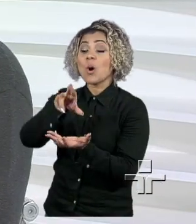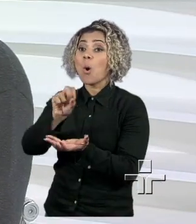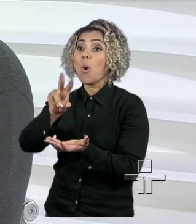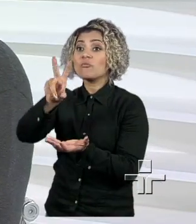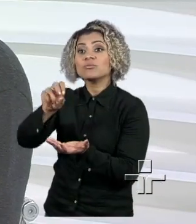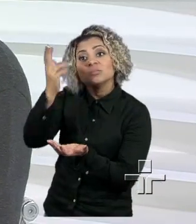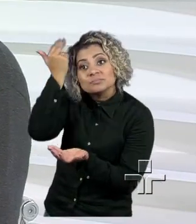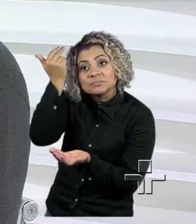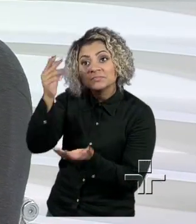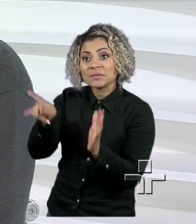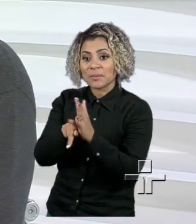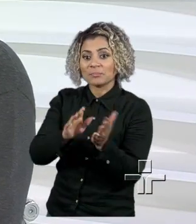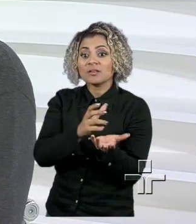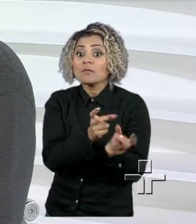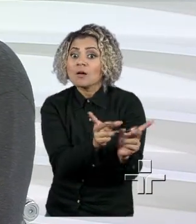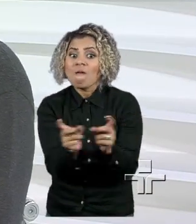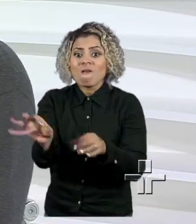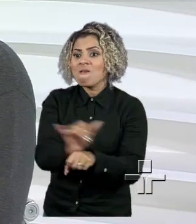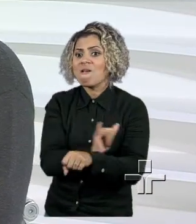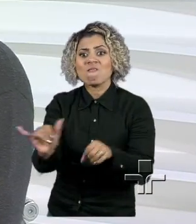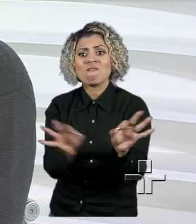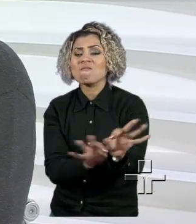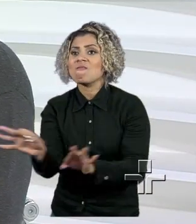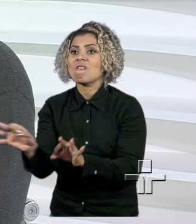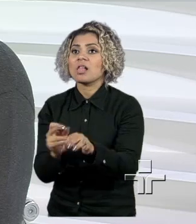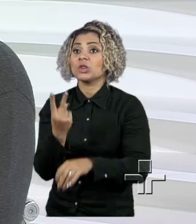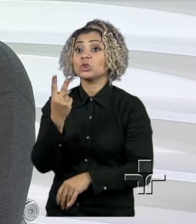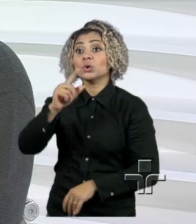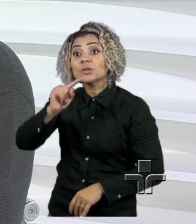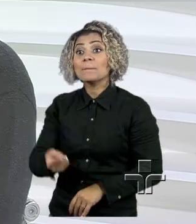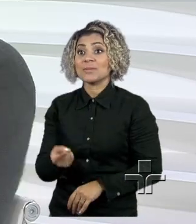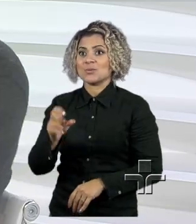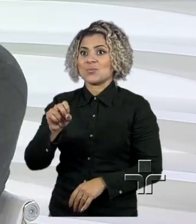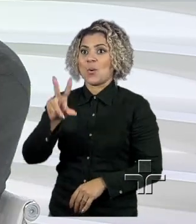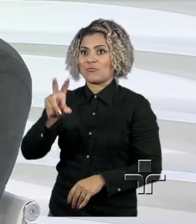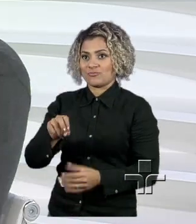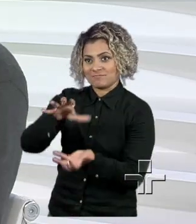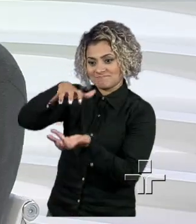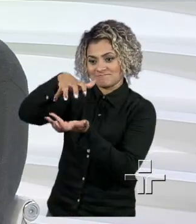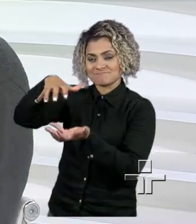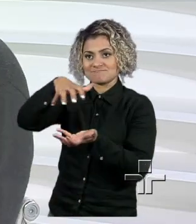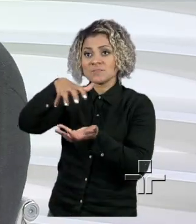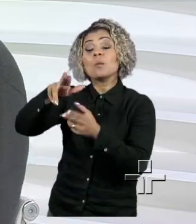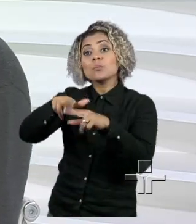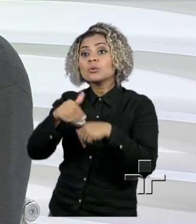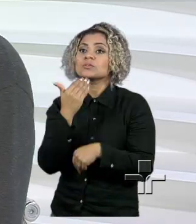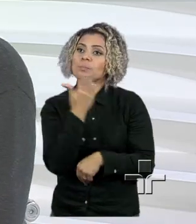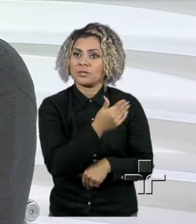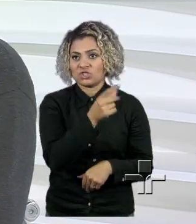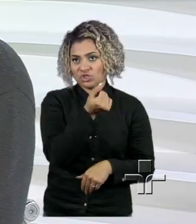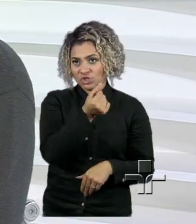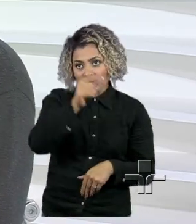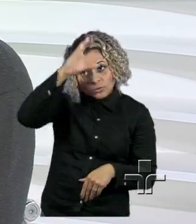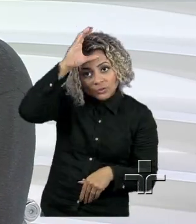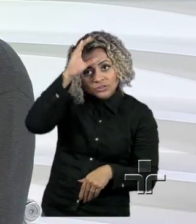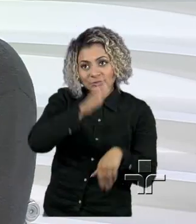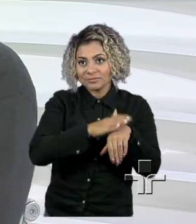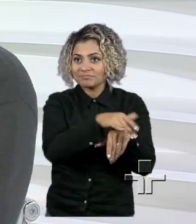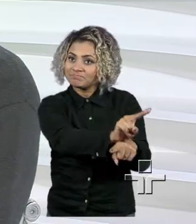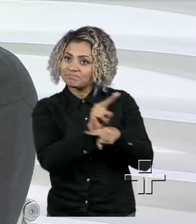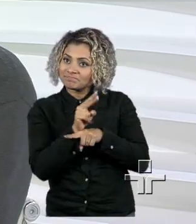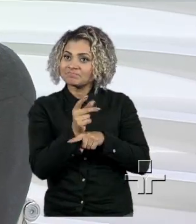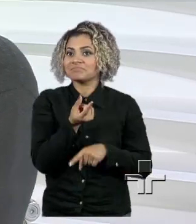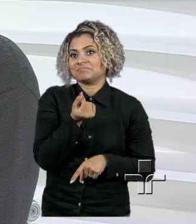entregou. E tive então que arrumar um jeito de fazer esses 2.000 ovinhos de Páscoa. Foi então que eu peguei emprestado o dinheiro do tio. Os $500, era